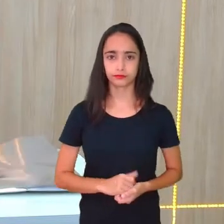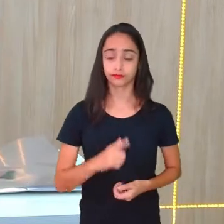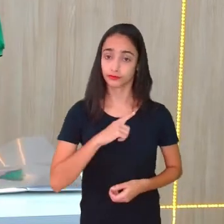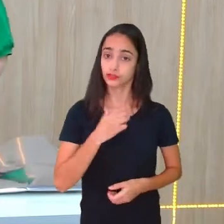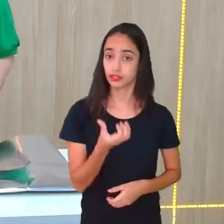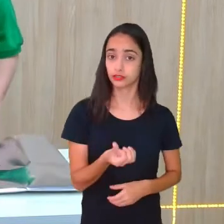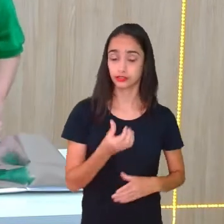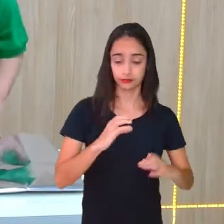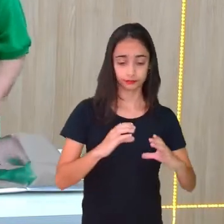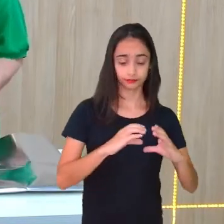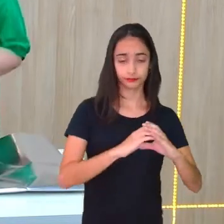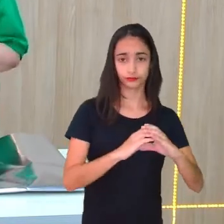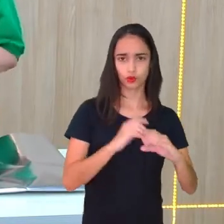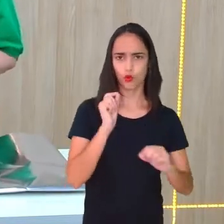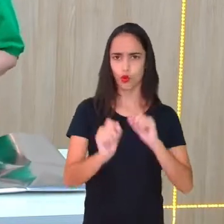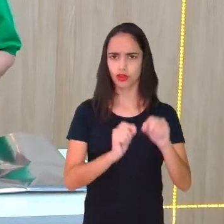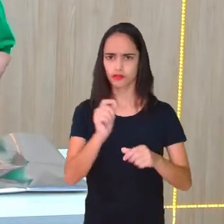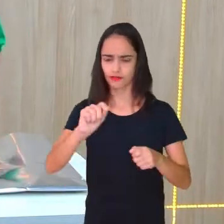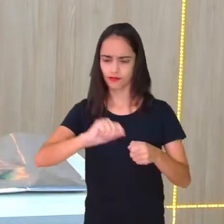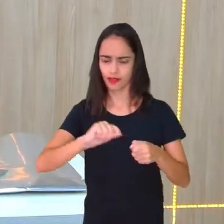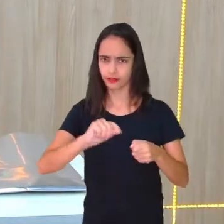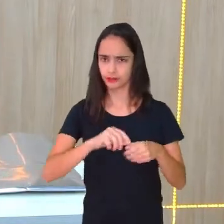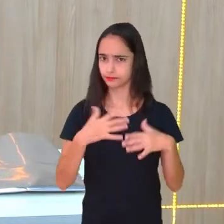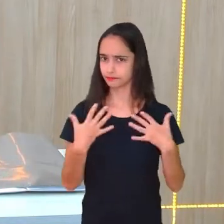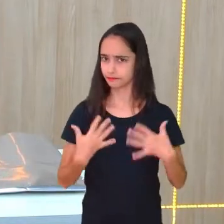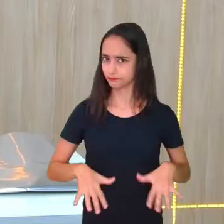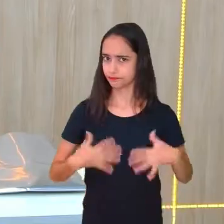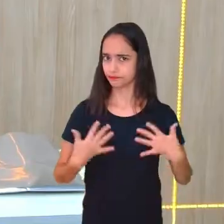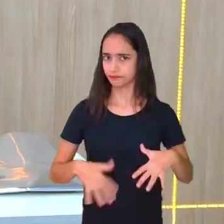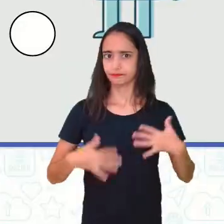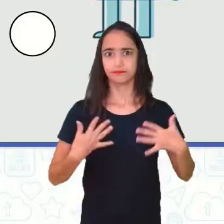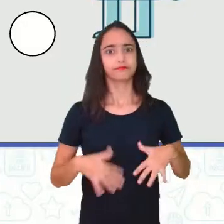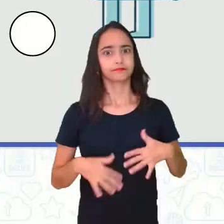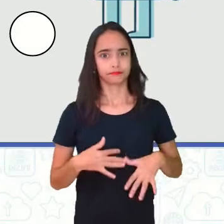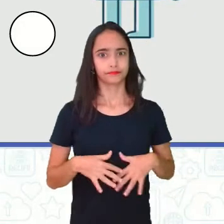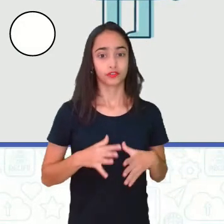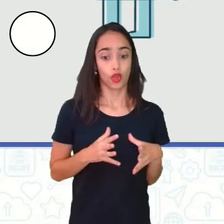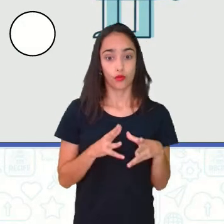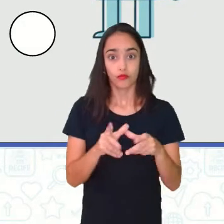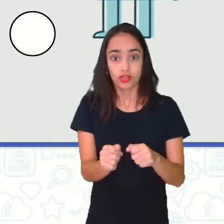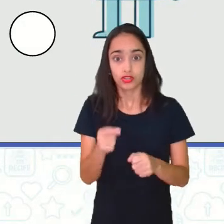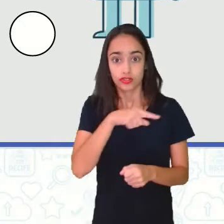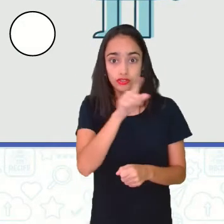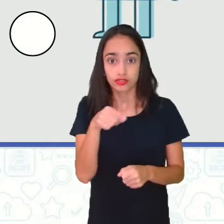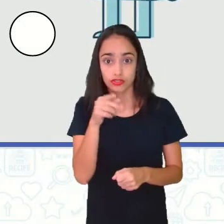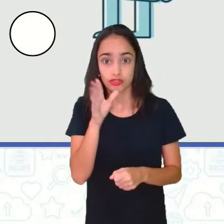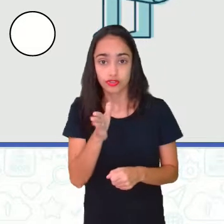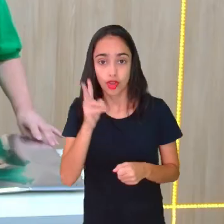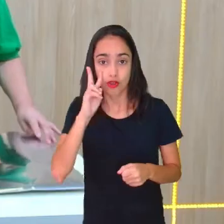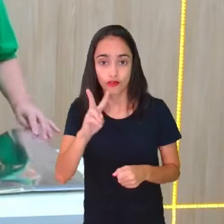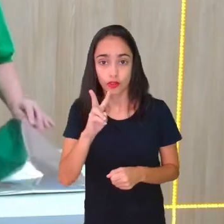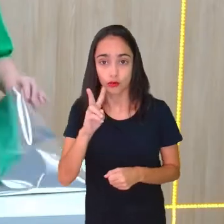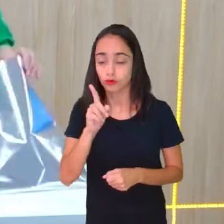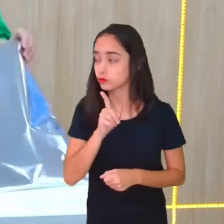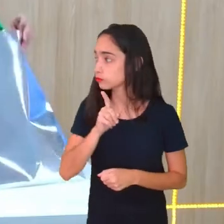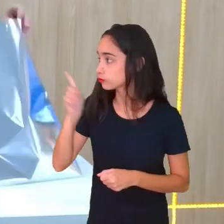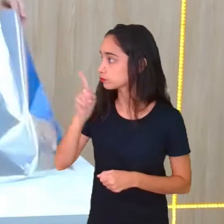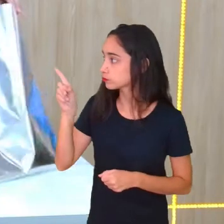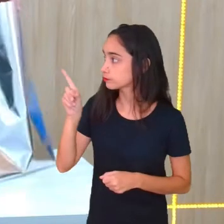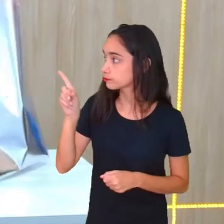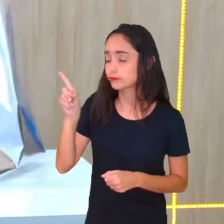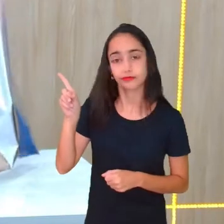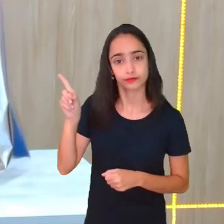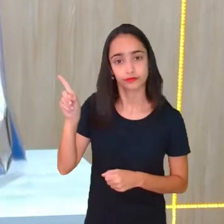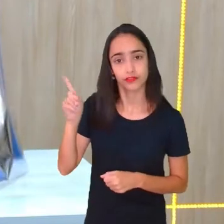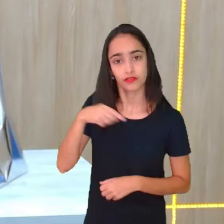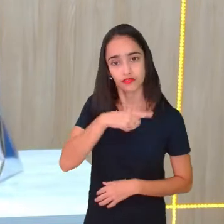eu vou fazer com essa questão? Todo mundo já viu aqui. Volta aqui na mesa.